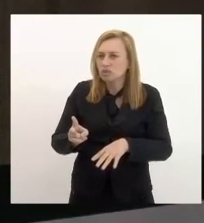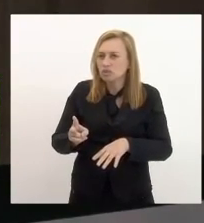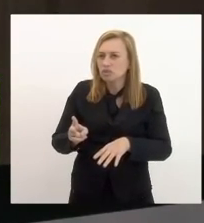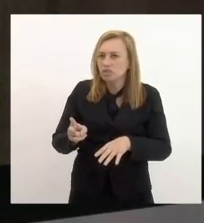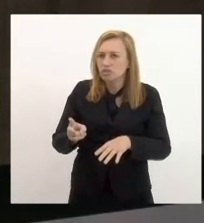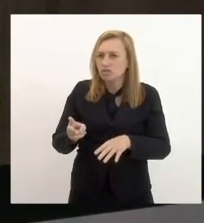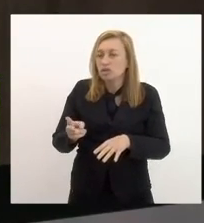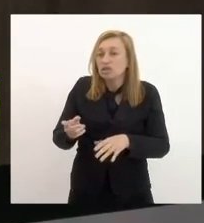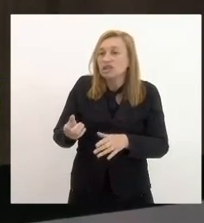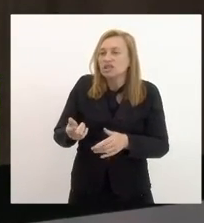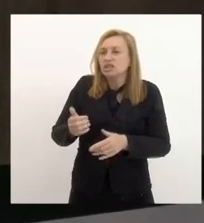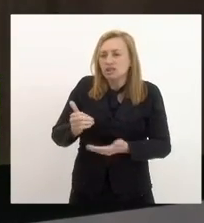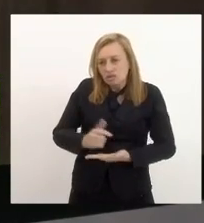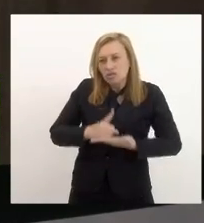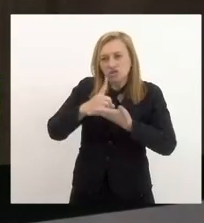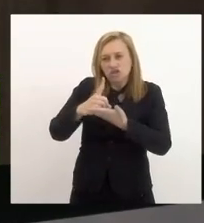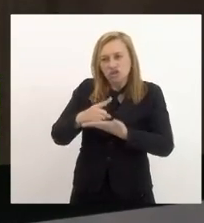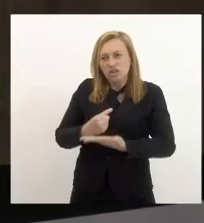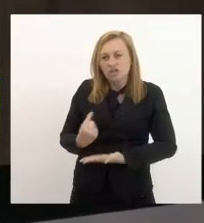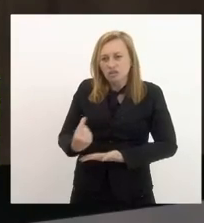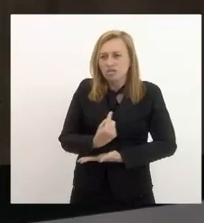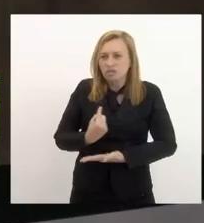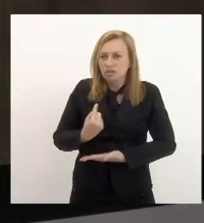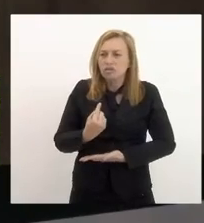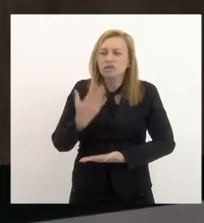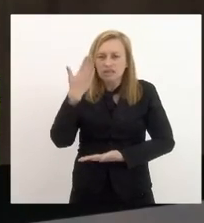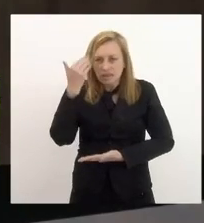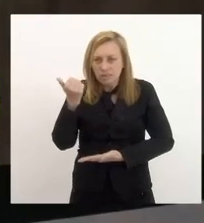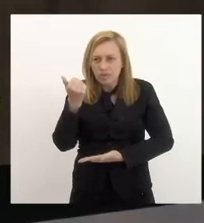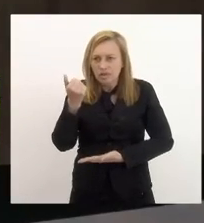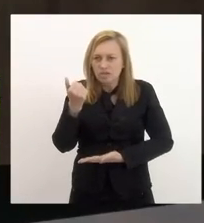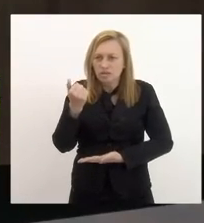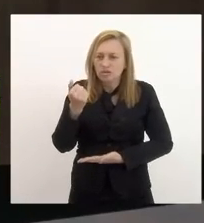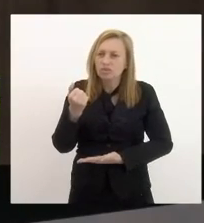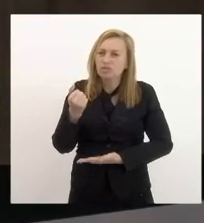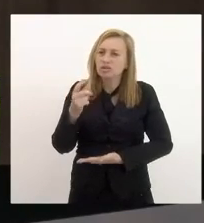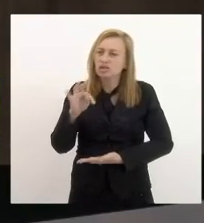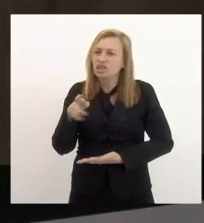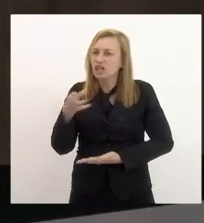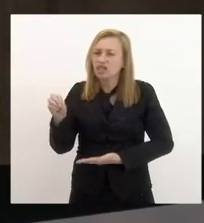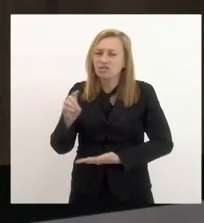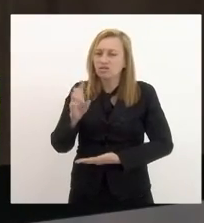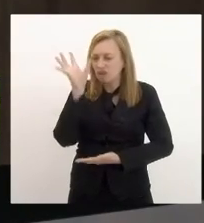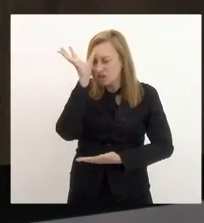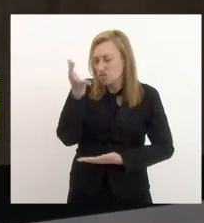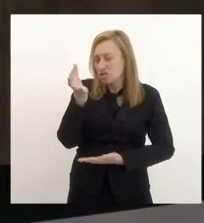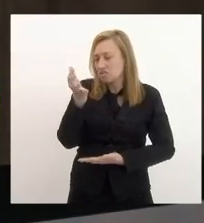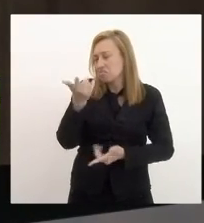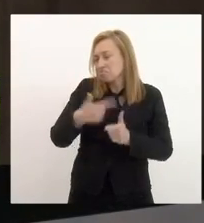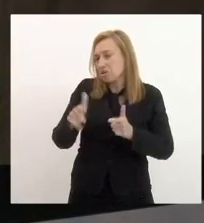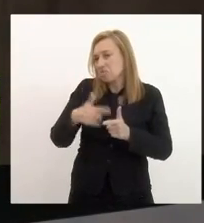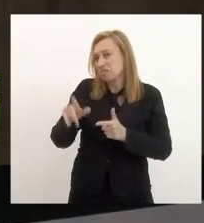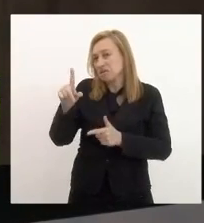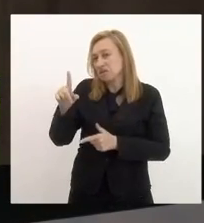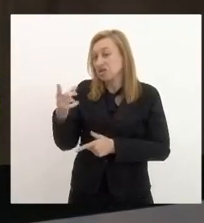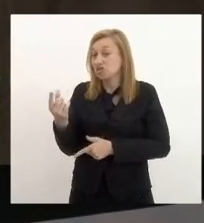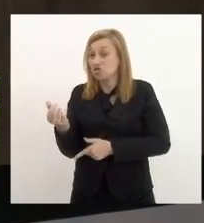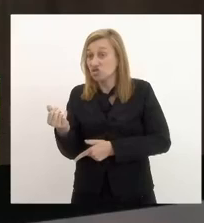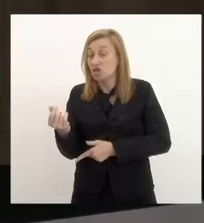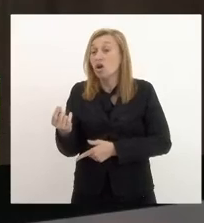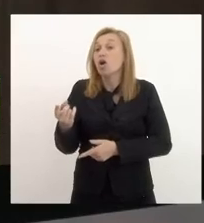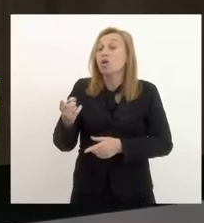condições de ter nossa dignidade e sabemos que a extinção do treino não vai resolver o primeiro de caixa porque os grandes